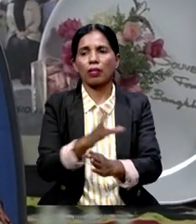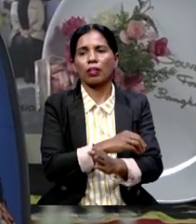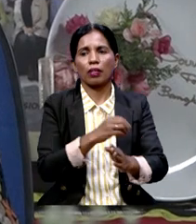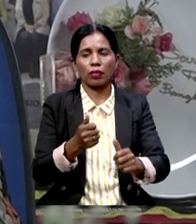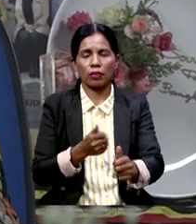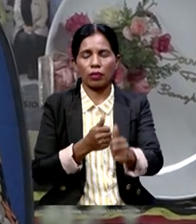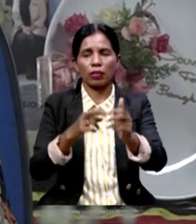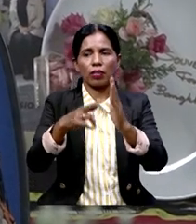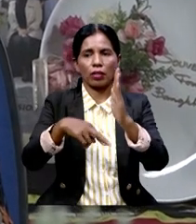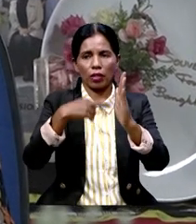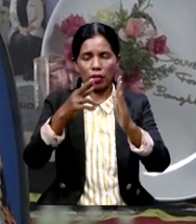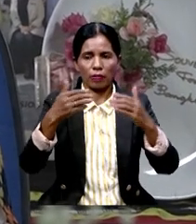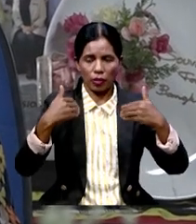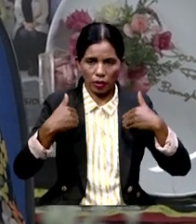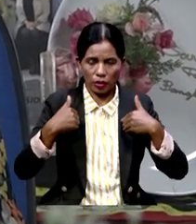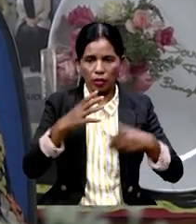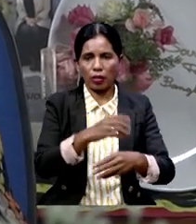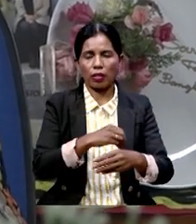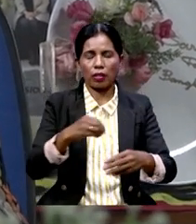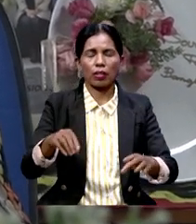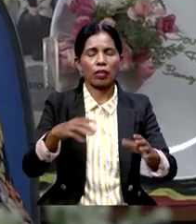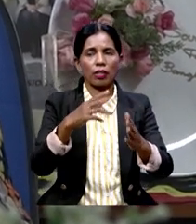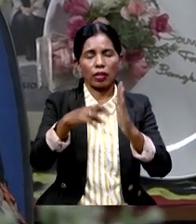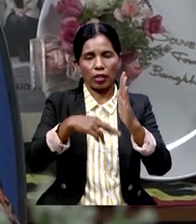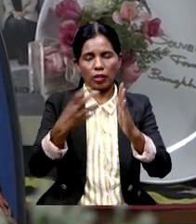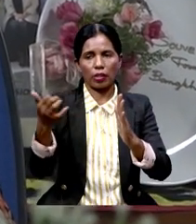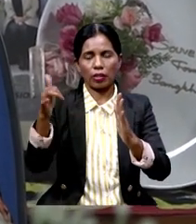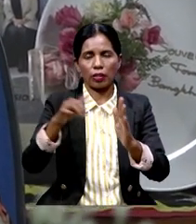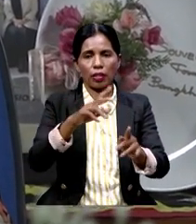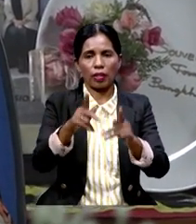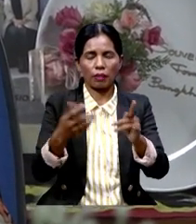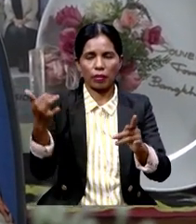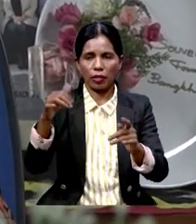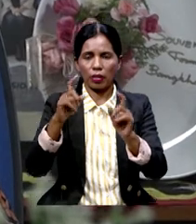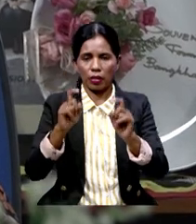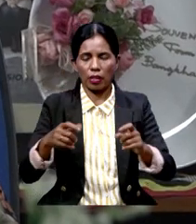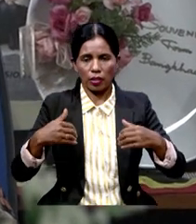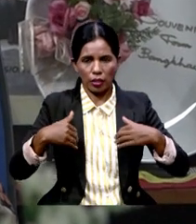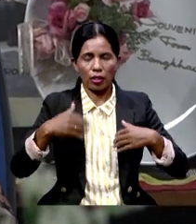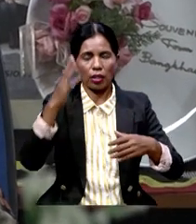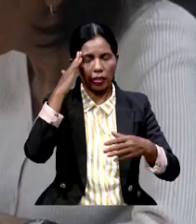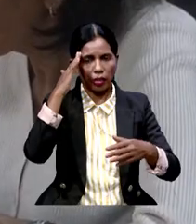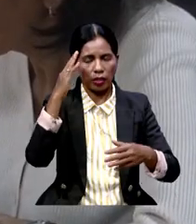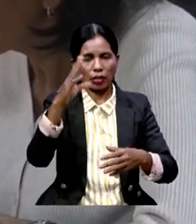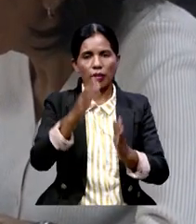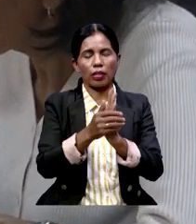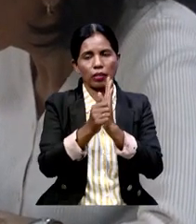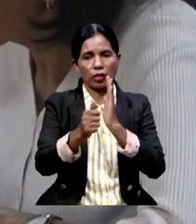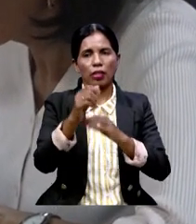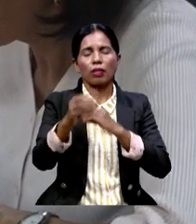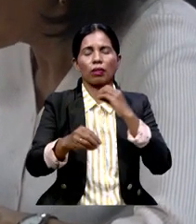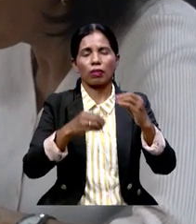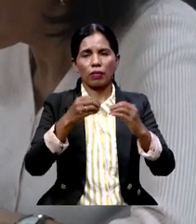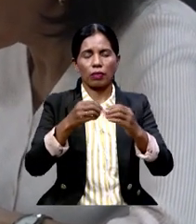lauto e critério, né, bem, ia, entre critério e né, aplicante Sira tem que ir conhecimento e habilidade conaba